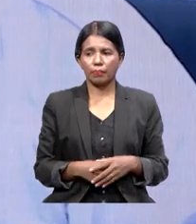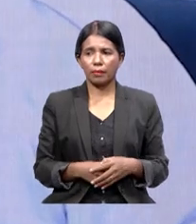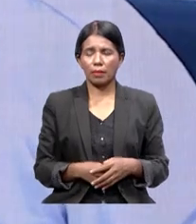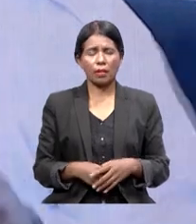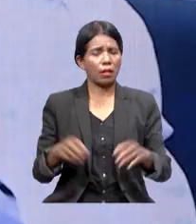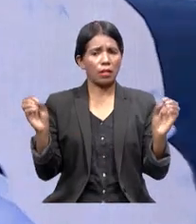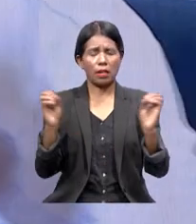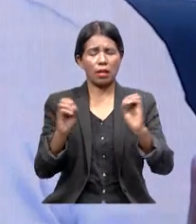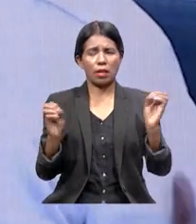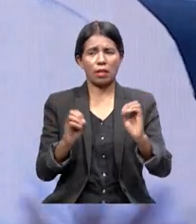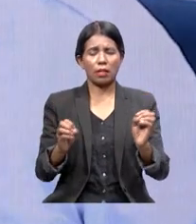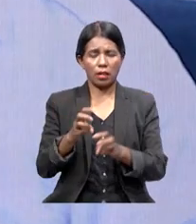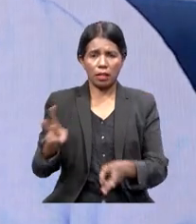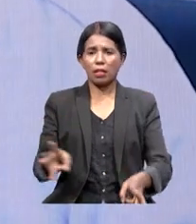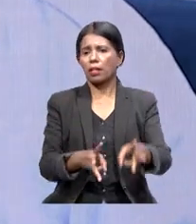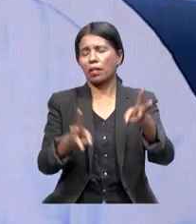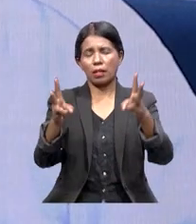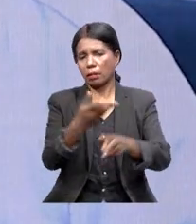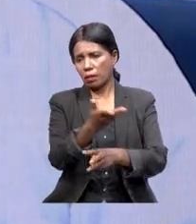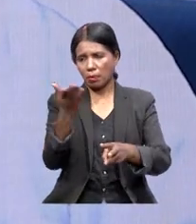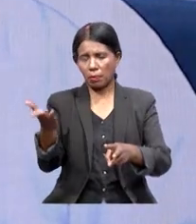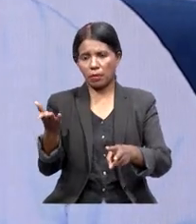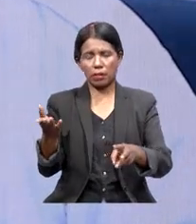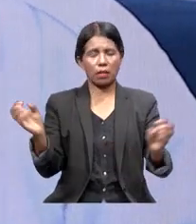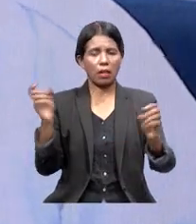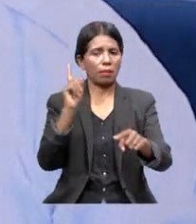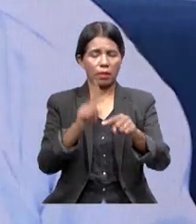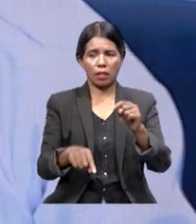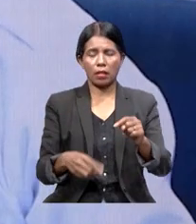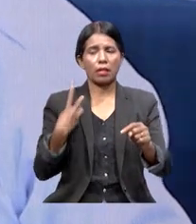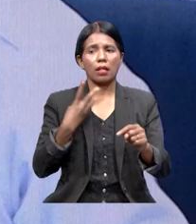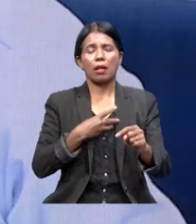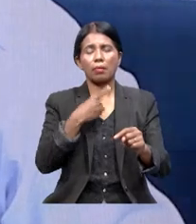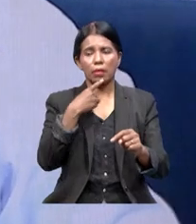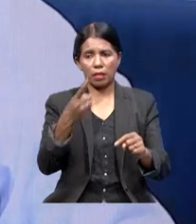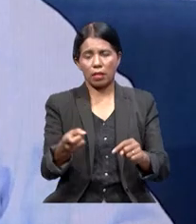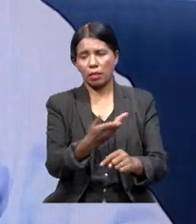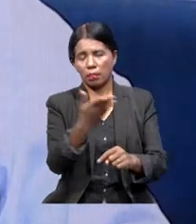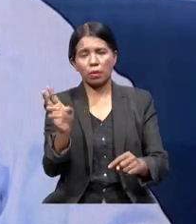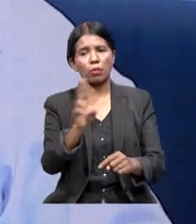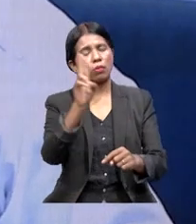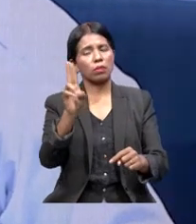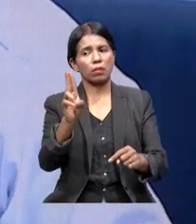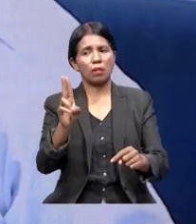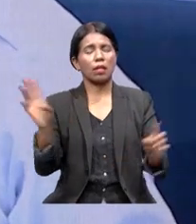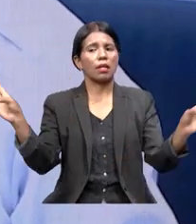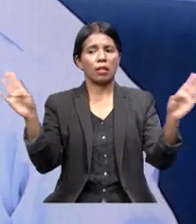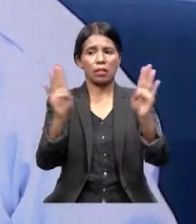lei iha tanda dalam para ato ite bo sira ato rezeita. Nema yami dehan ite bo sira usa maioria